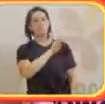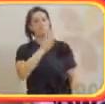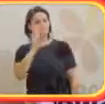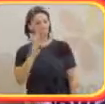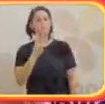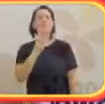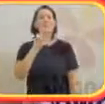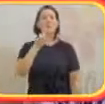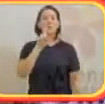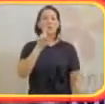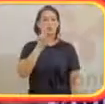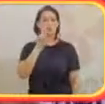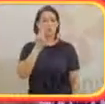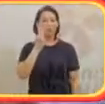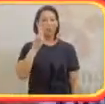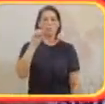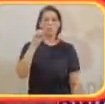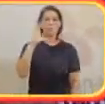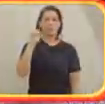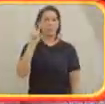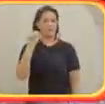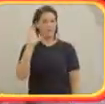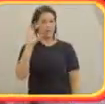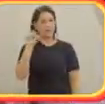como é que faz? É entrar no site, que é